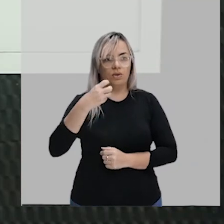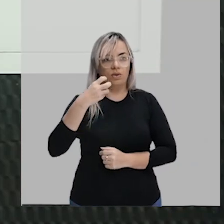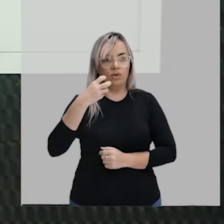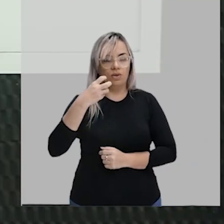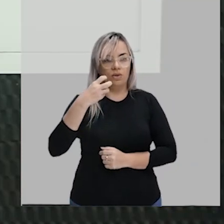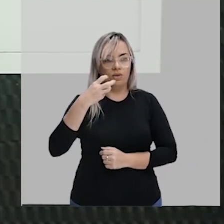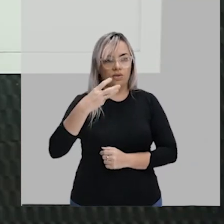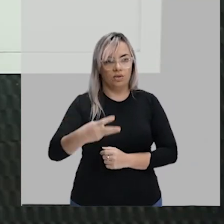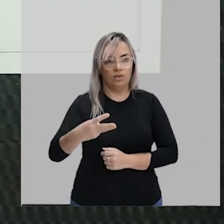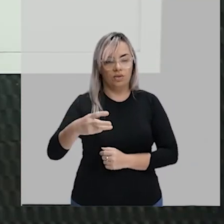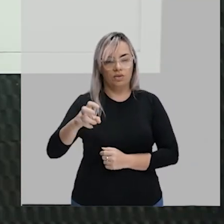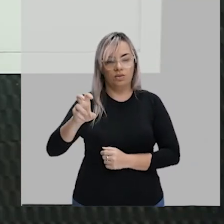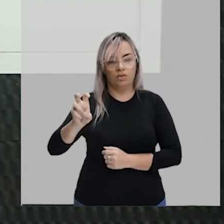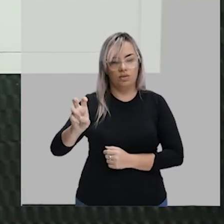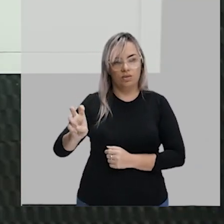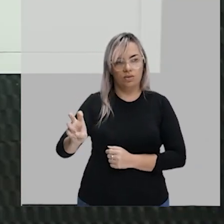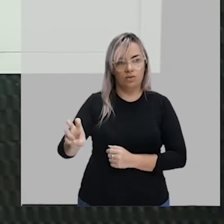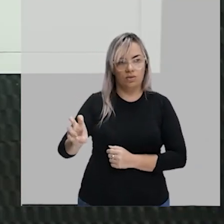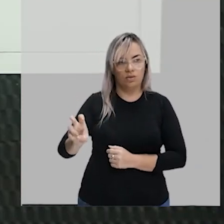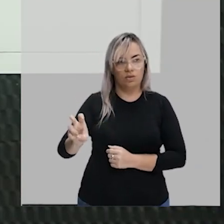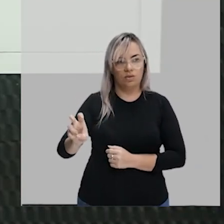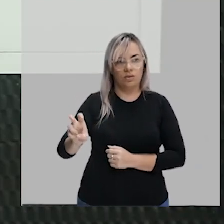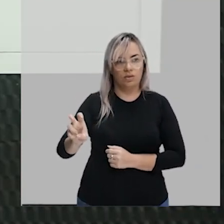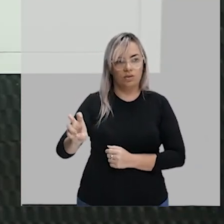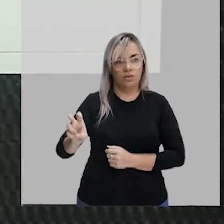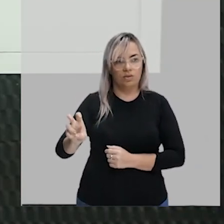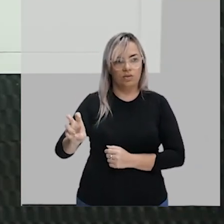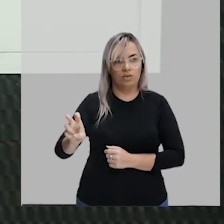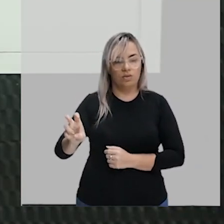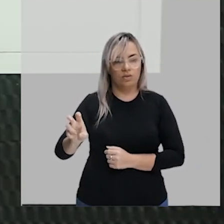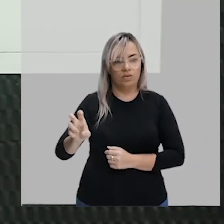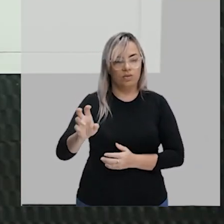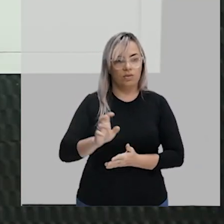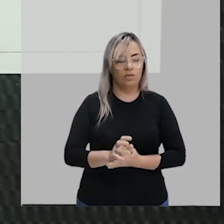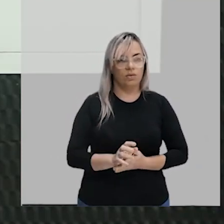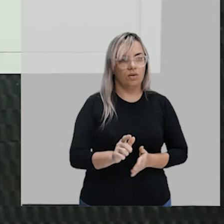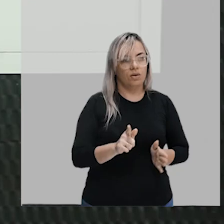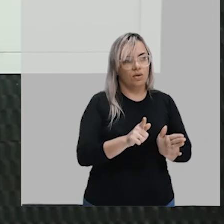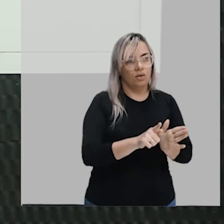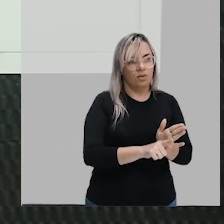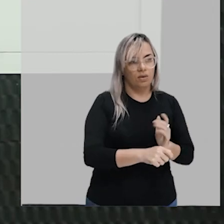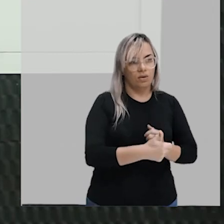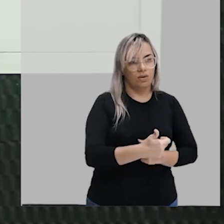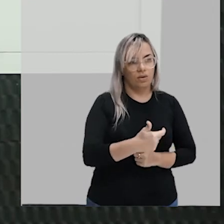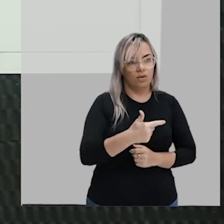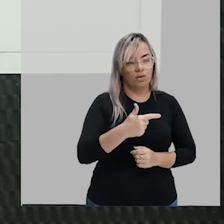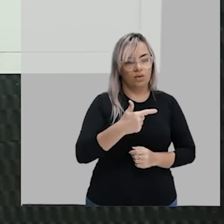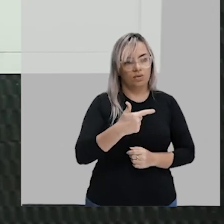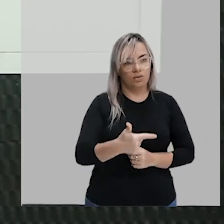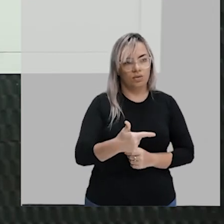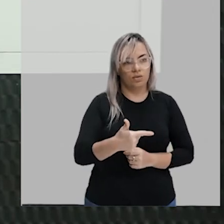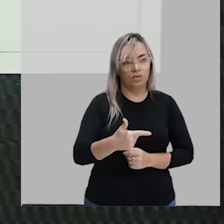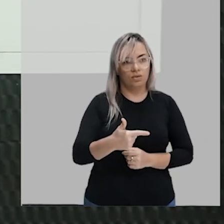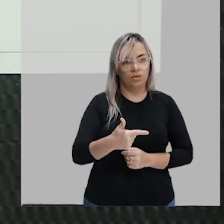5 menos 12, 21 menos